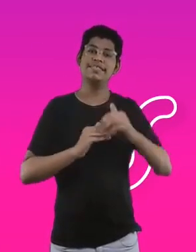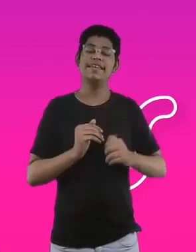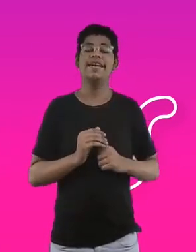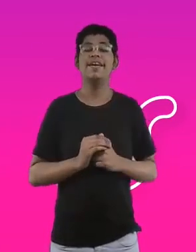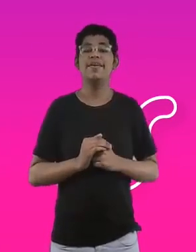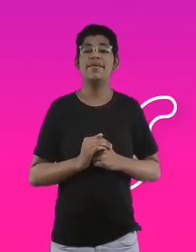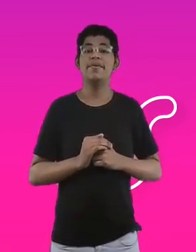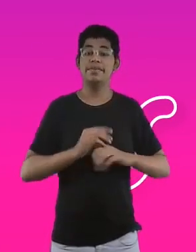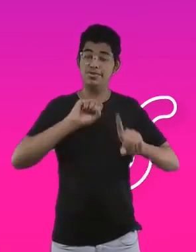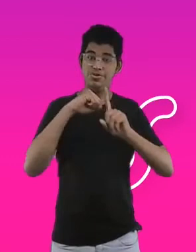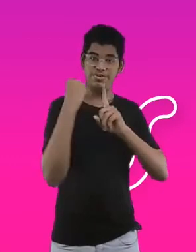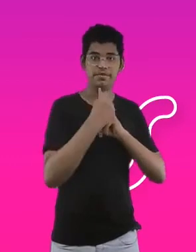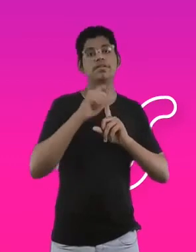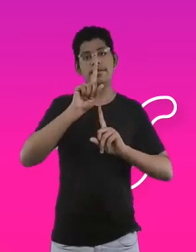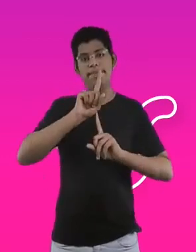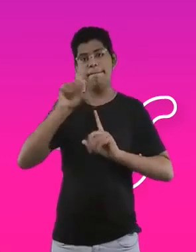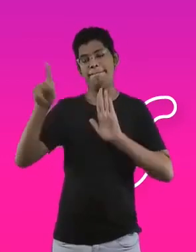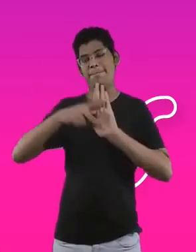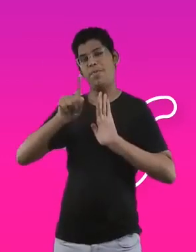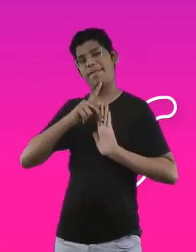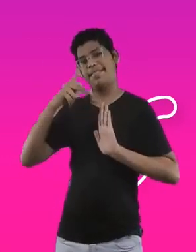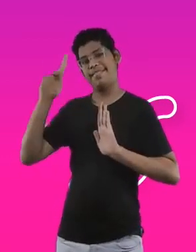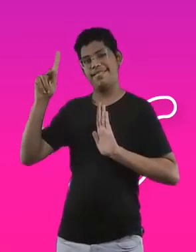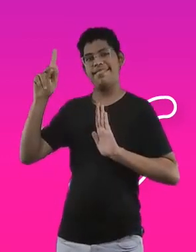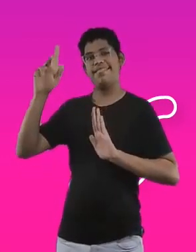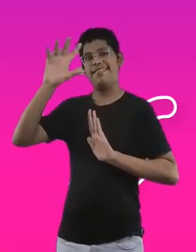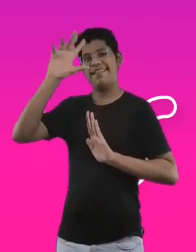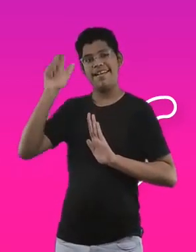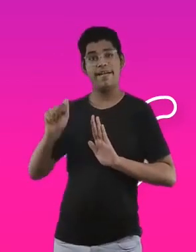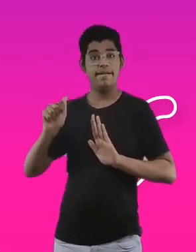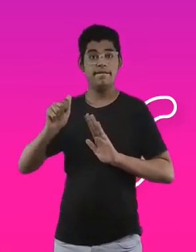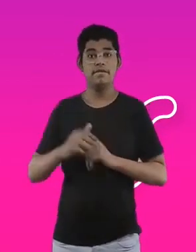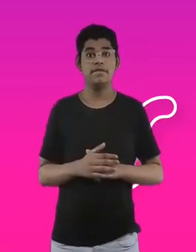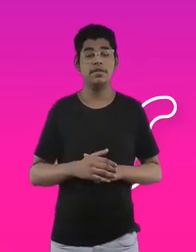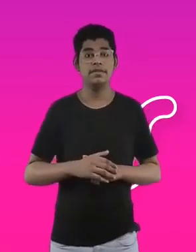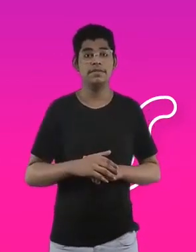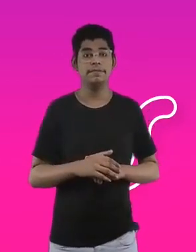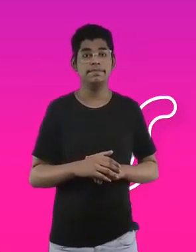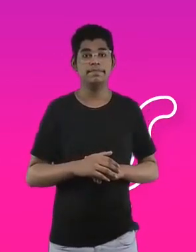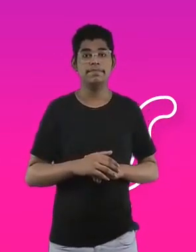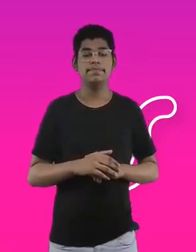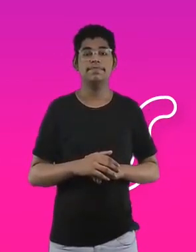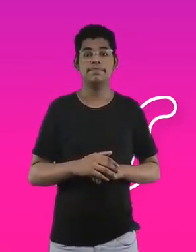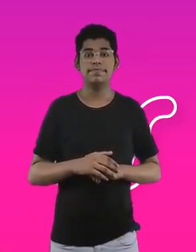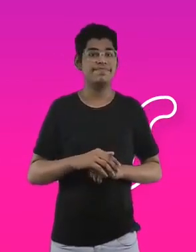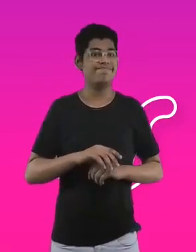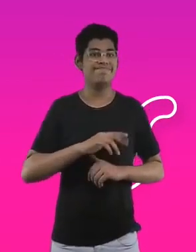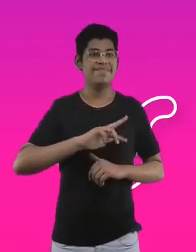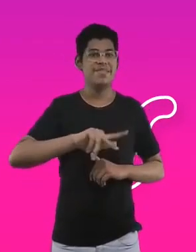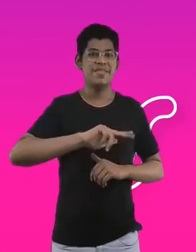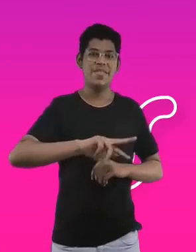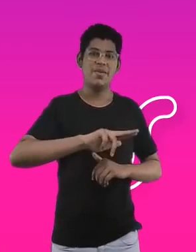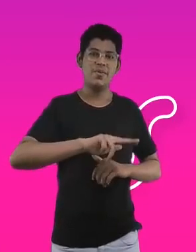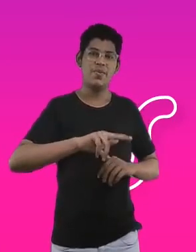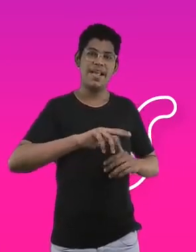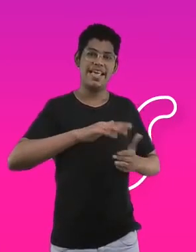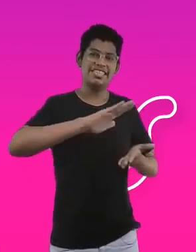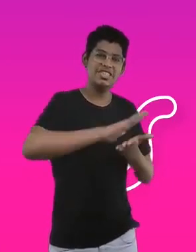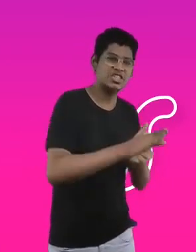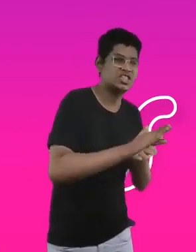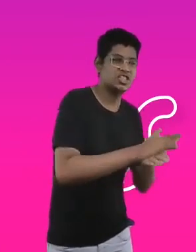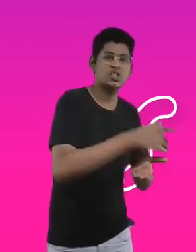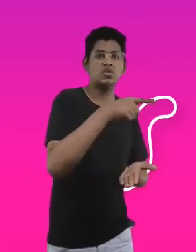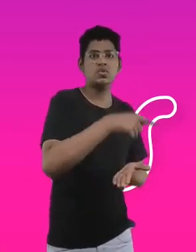social africana, ou seja, não é como um manifesto de destruição de qualquer outra coisa, mas sim de fortalecimento, edificação e construção